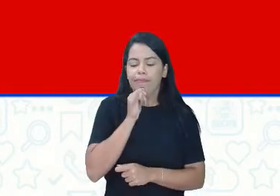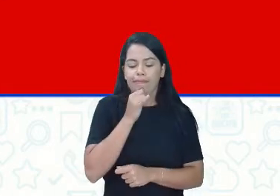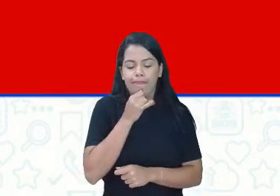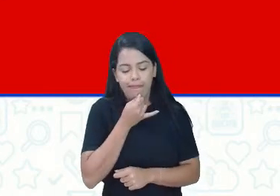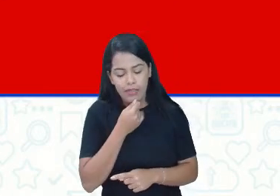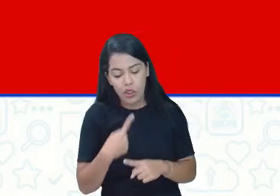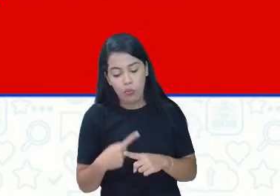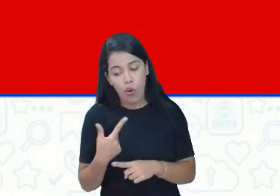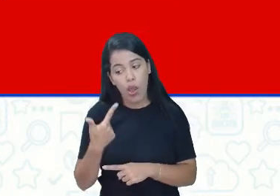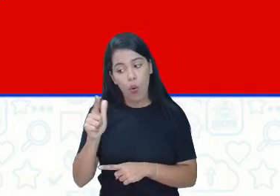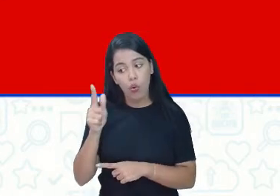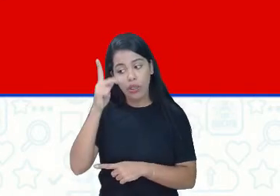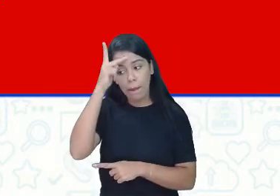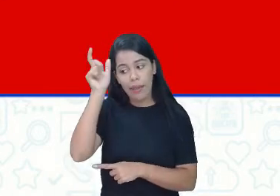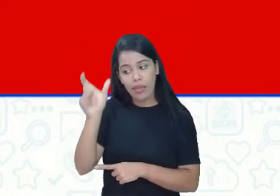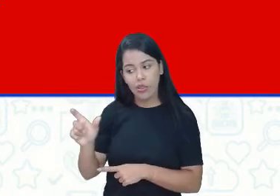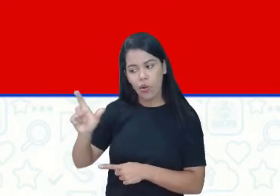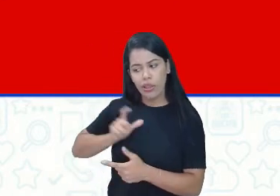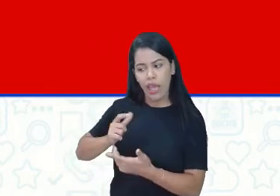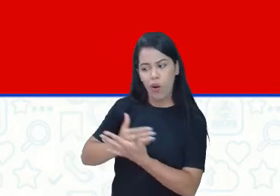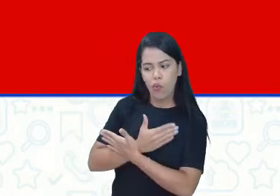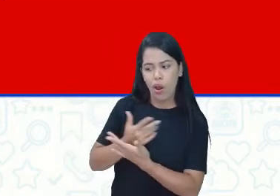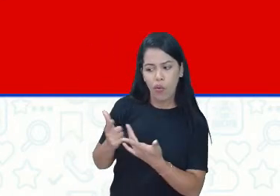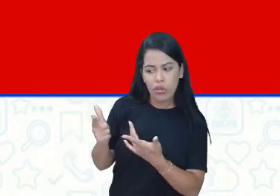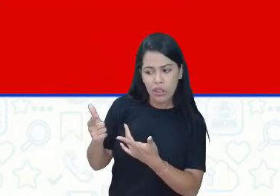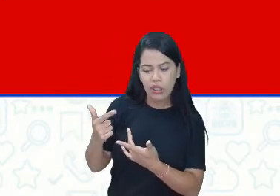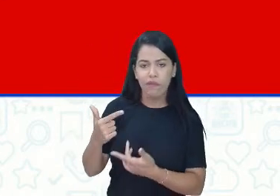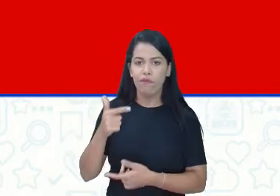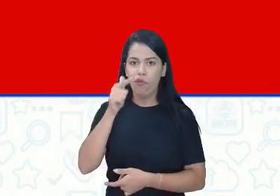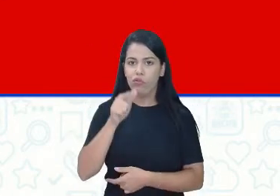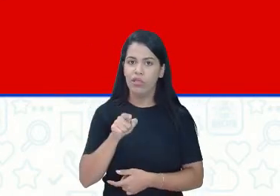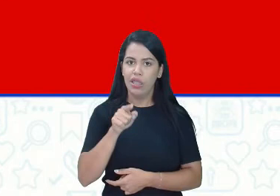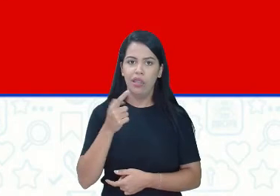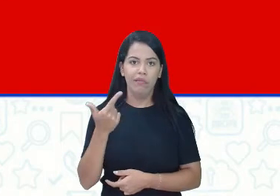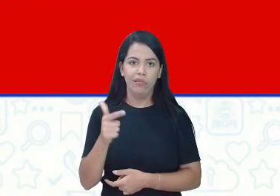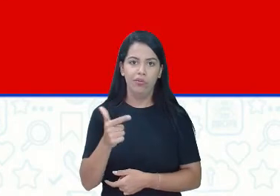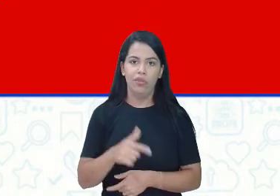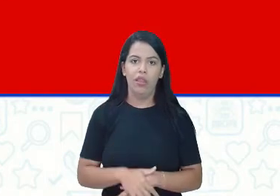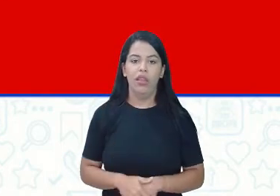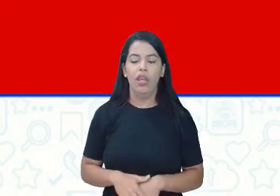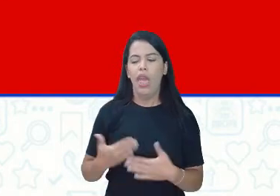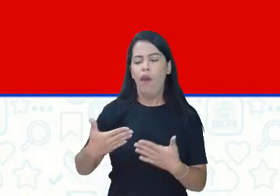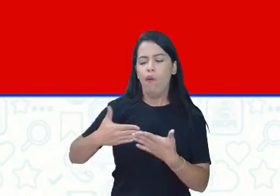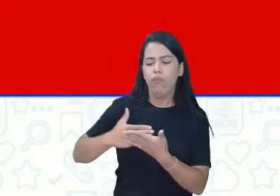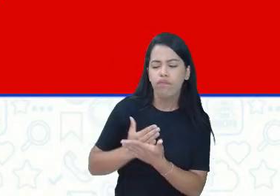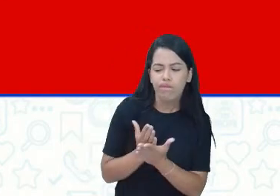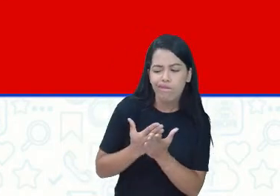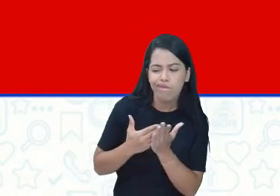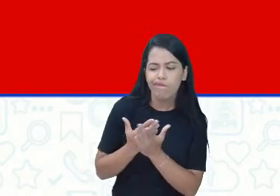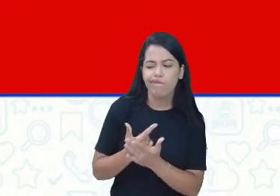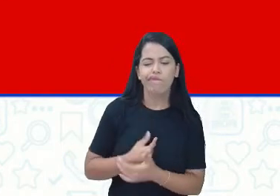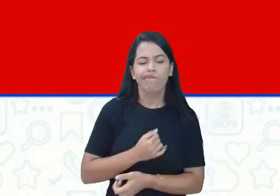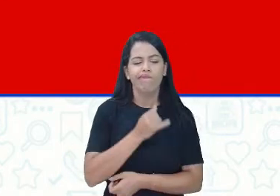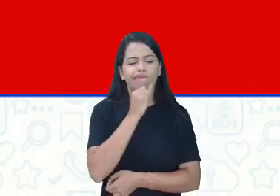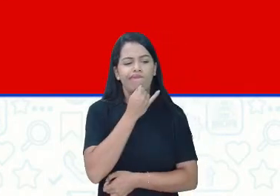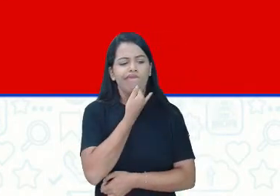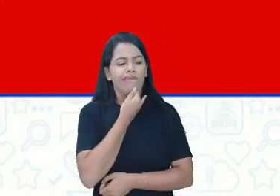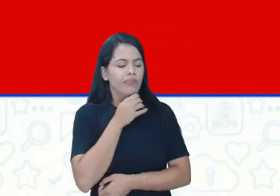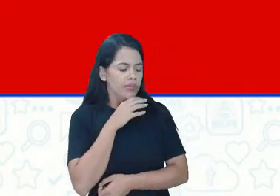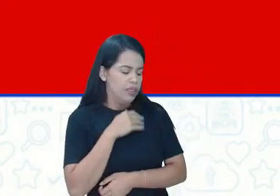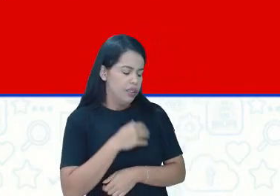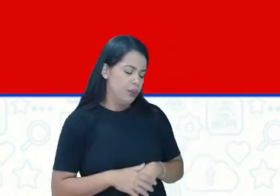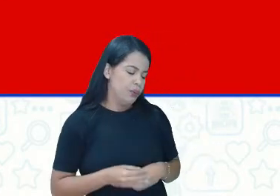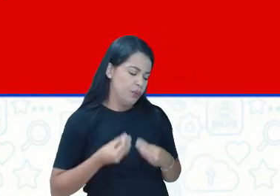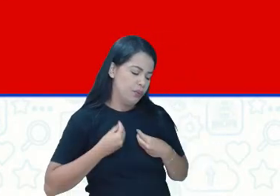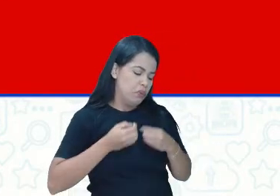outra pessoa possuir algo que não se tem. Então, é quando eu me incomodo, é quando eu fico triste,